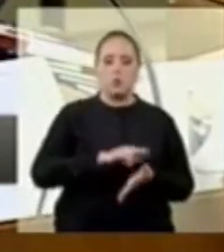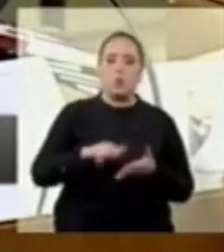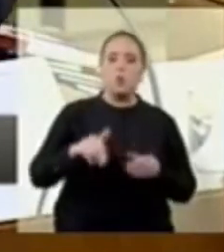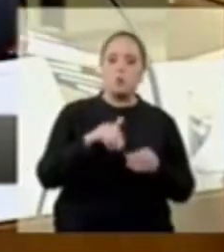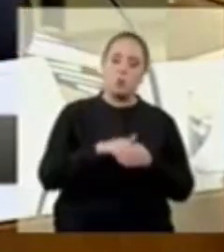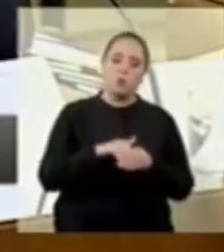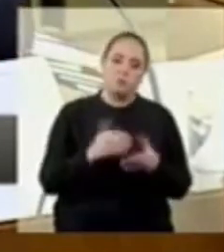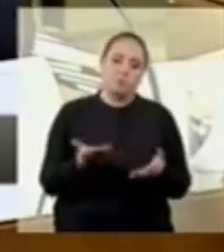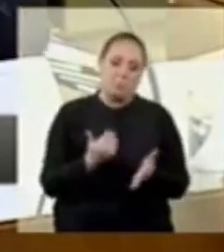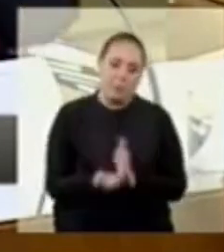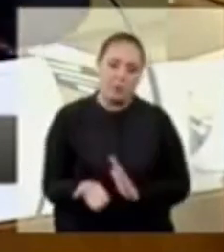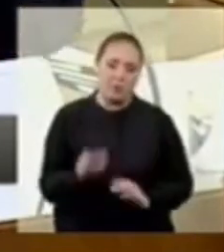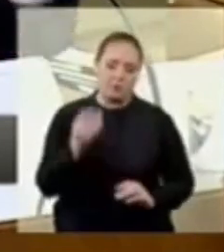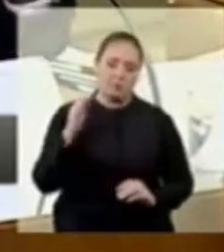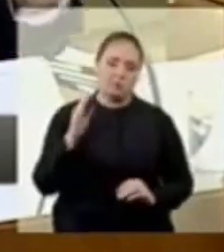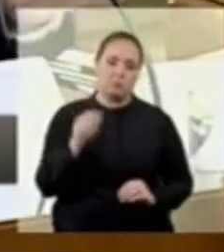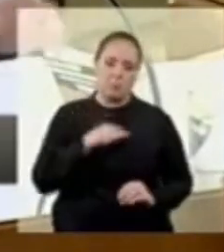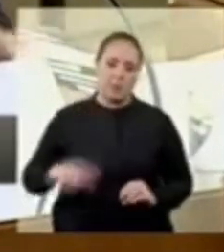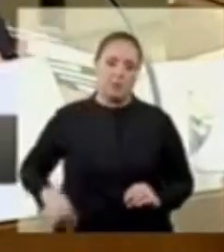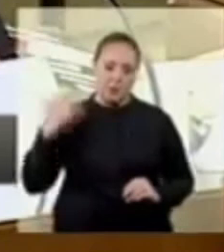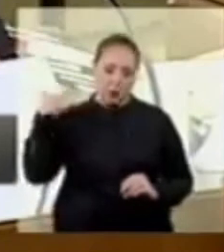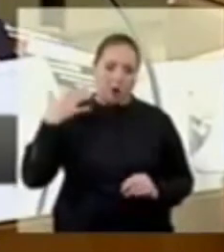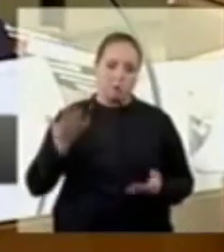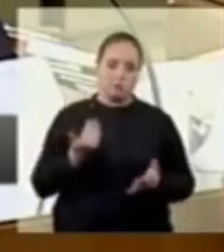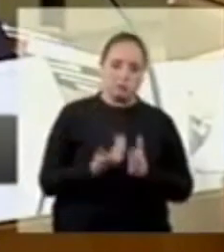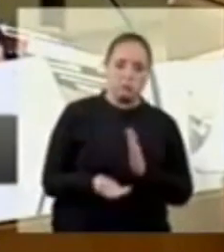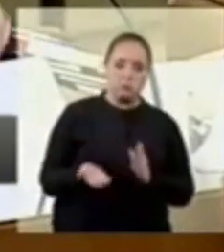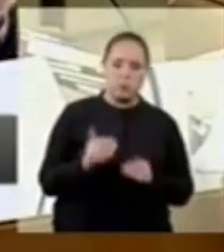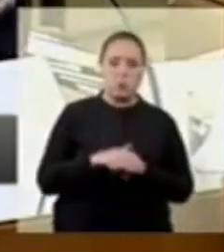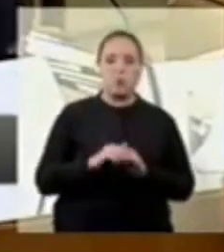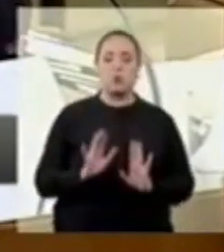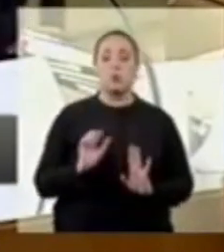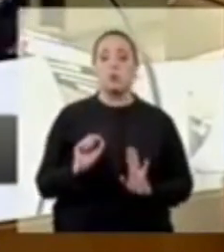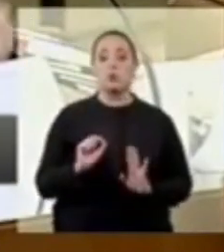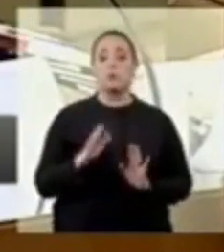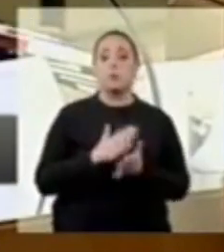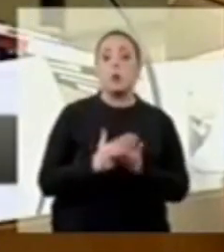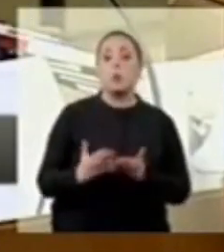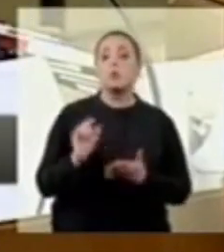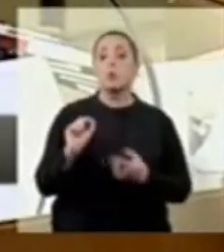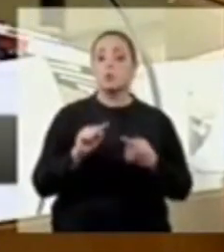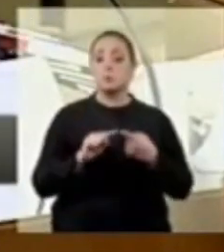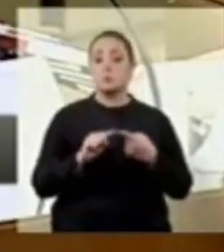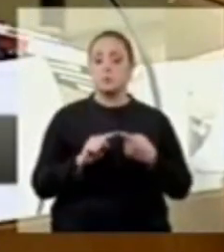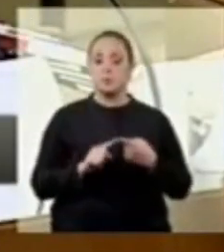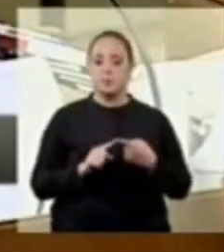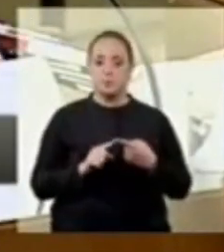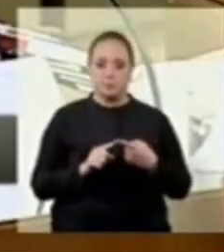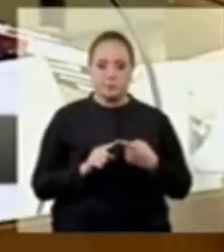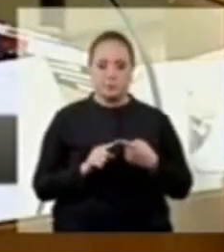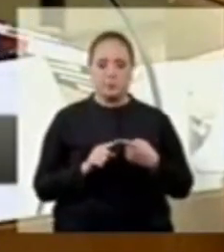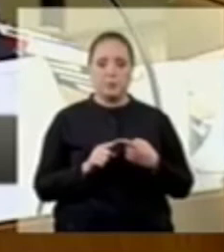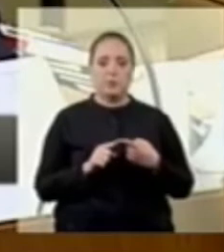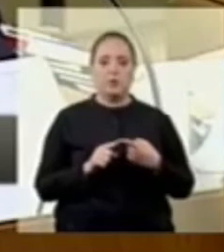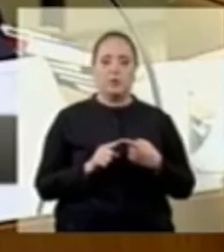vencidos inclusive da ministra presidente produziu sobre a realidade fática a começar um deus um